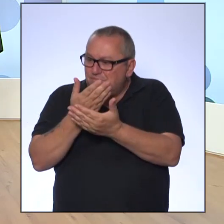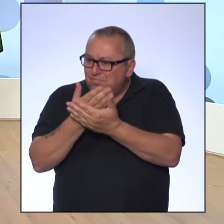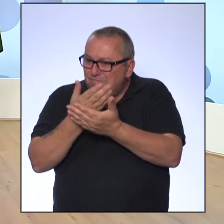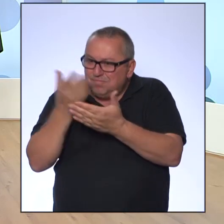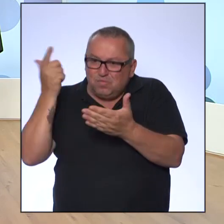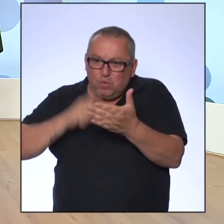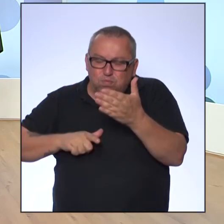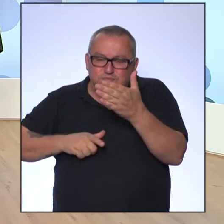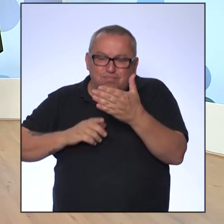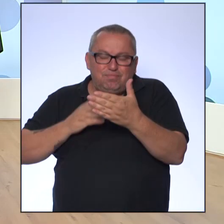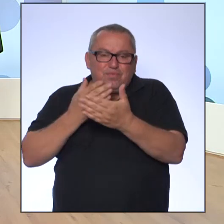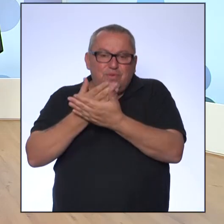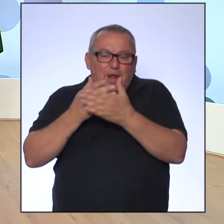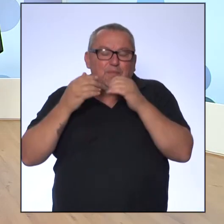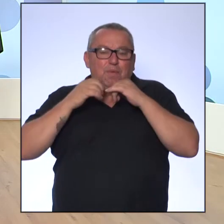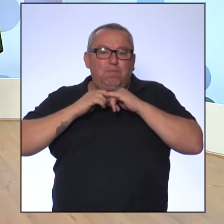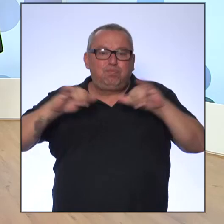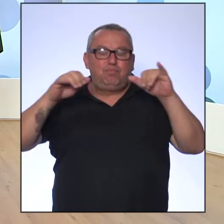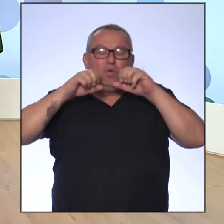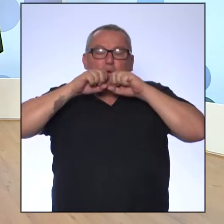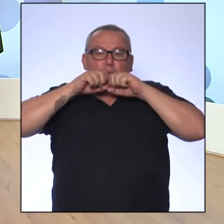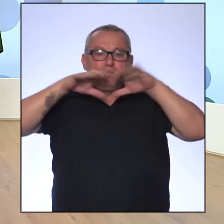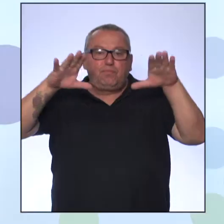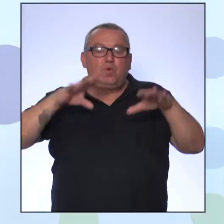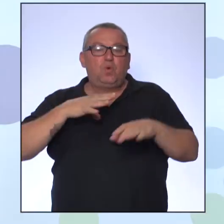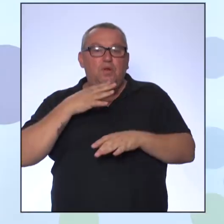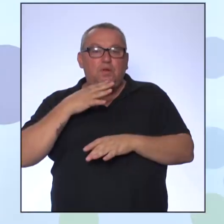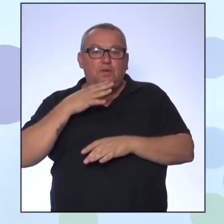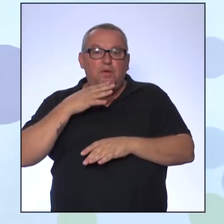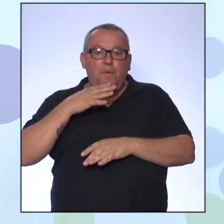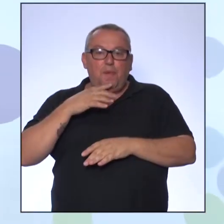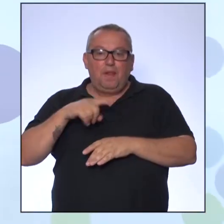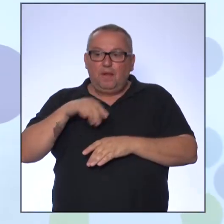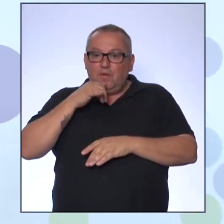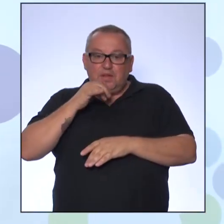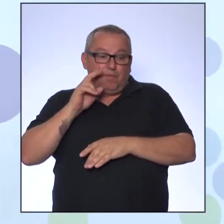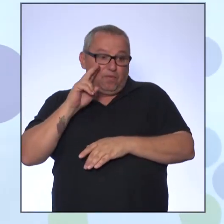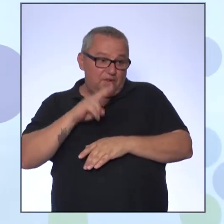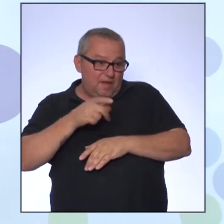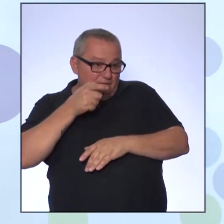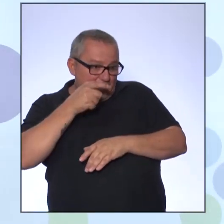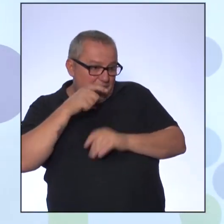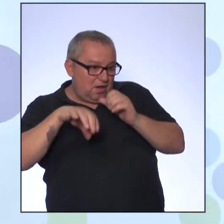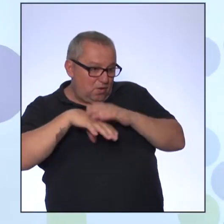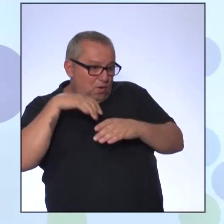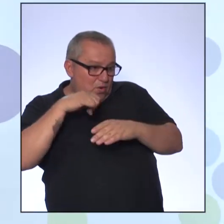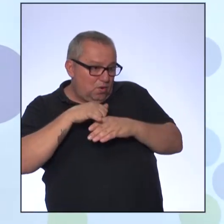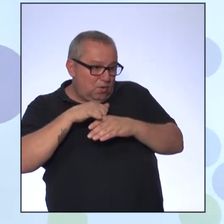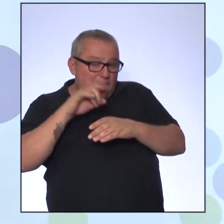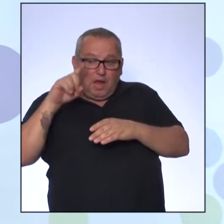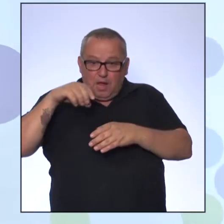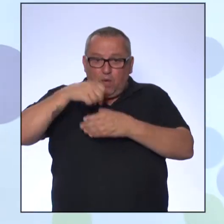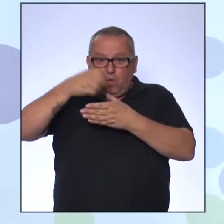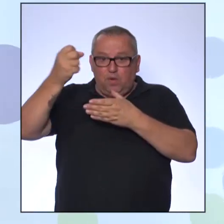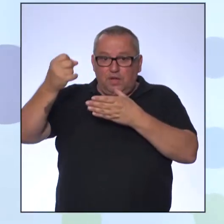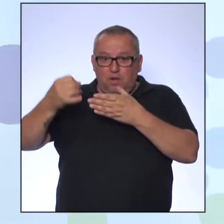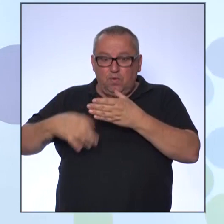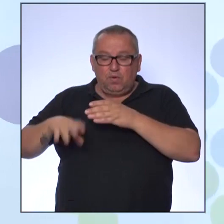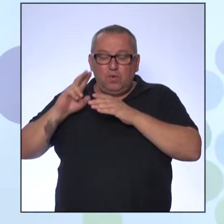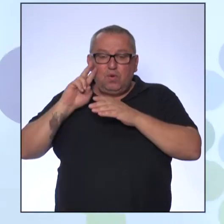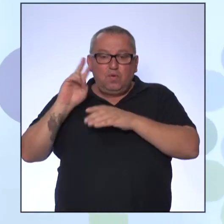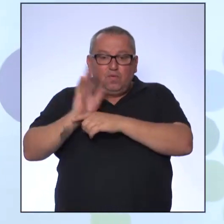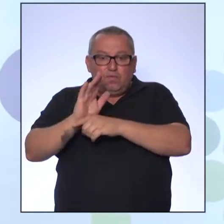determinado conhecimento. O que me leva a assistir um youtuber? O conteúdo que ele produz. Muitos youtubers hoje,